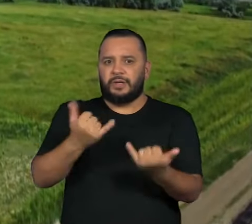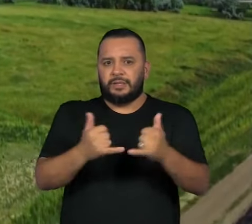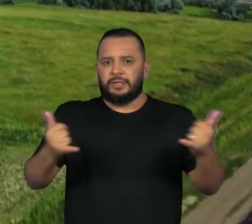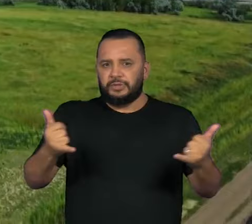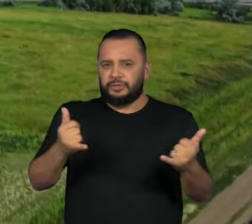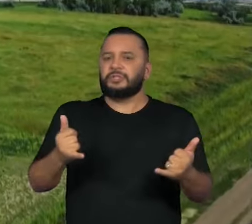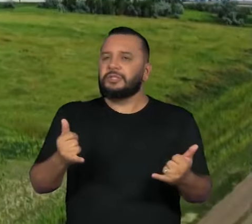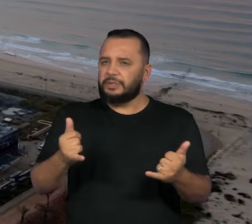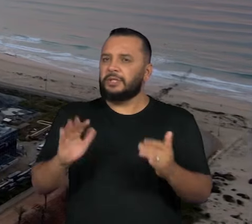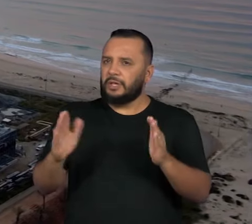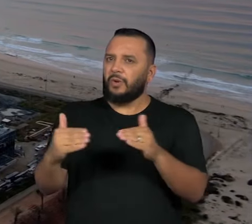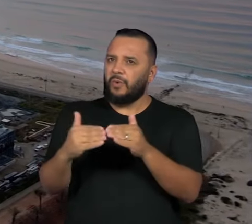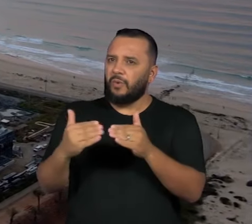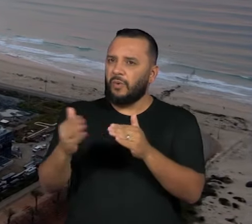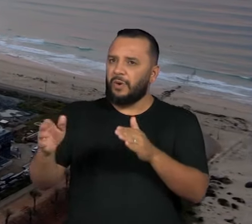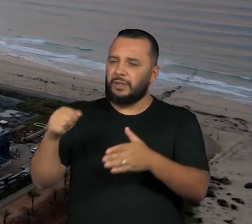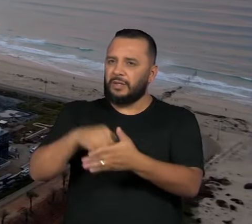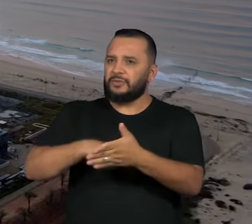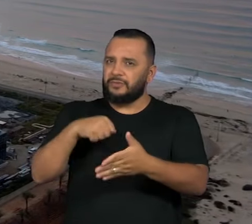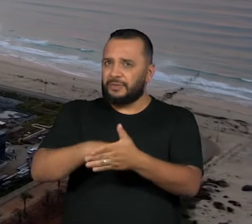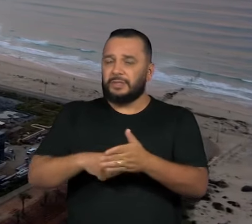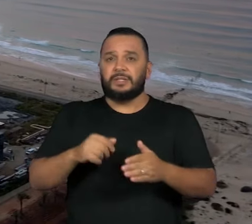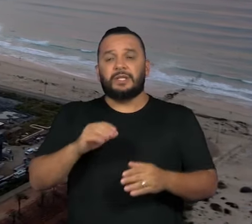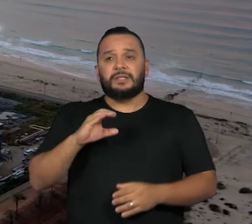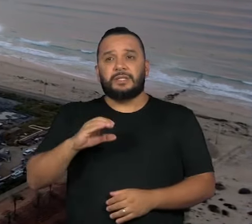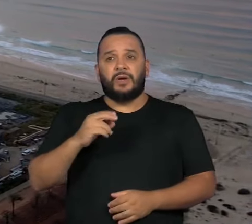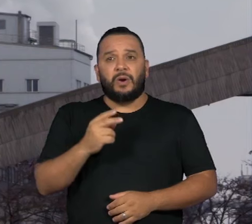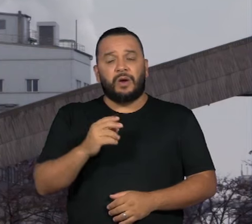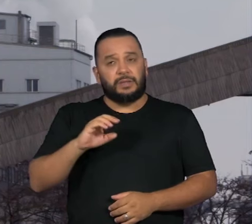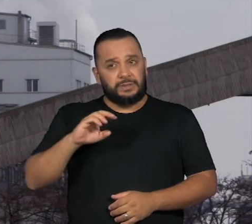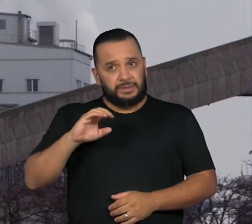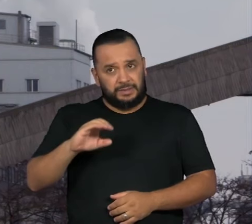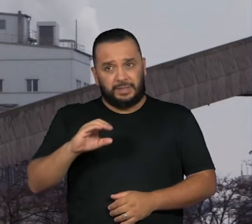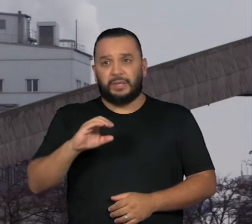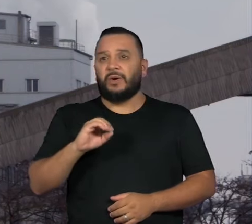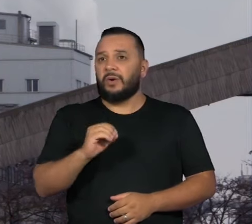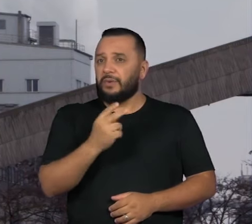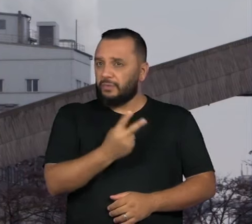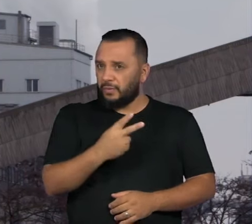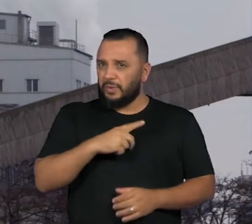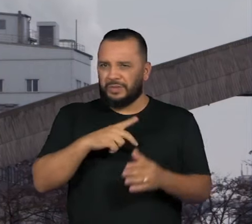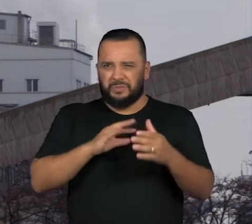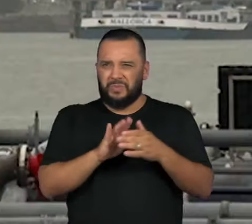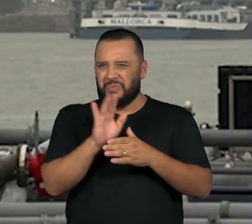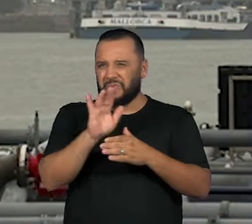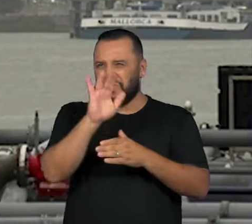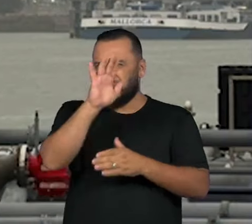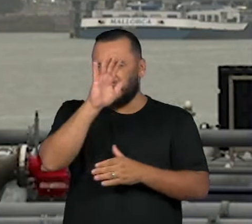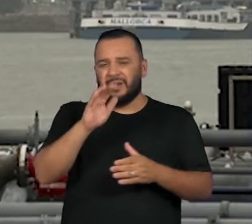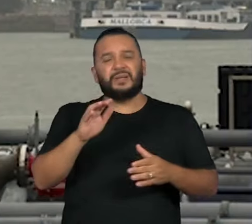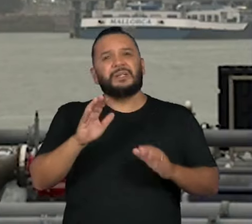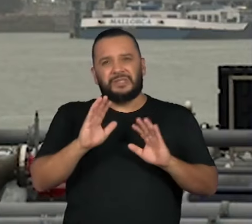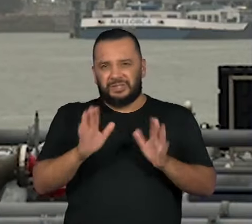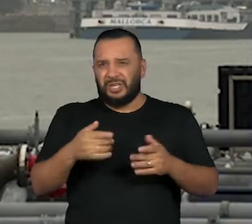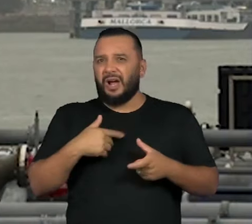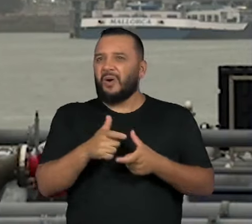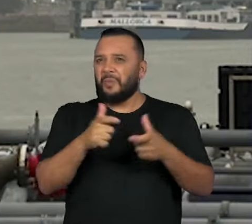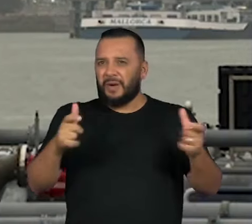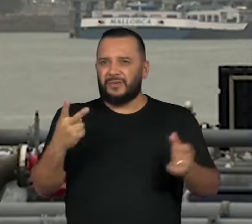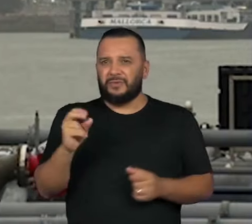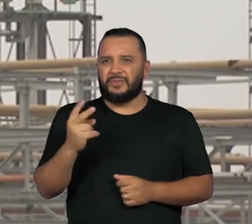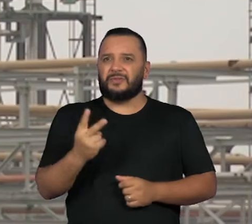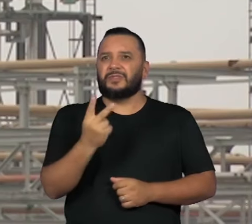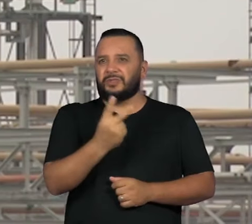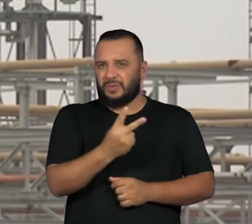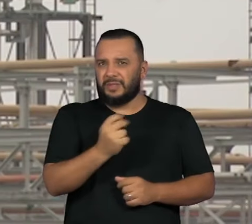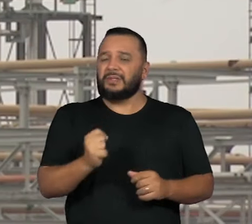aos ativistas. As emissões de gás carbônico continuaram subindo em 2022. O aumento de quase 1%